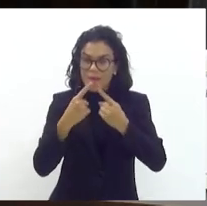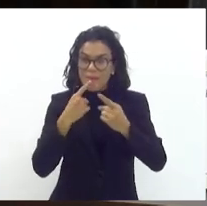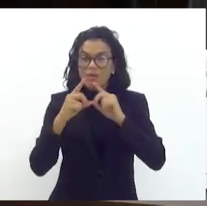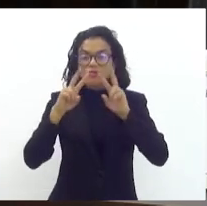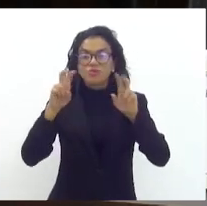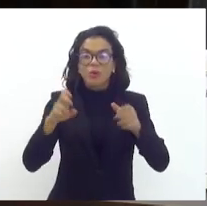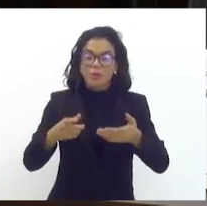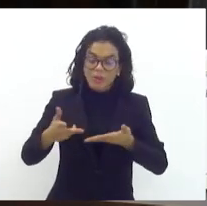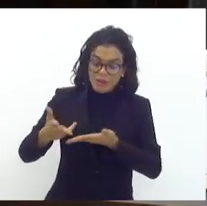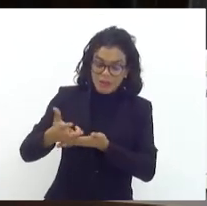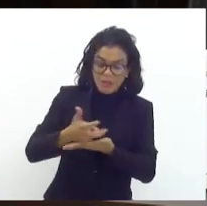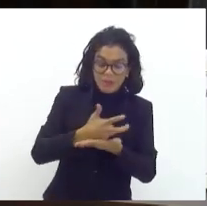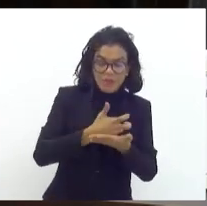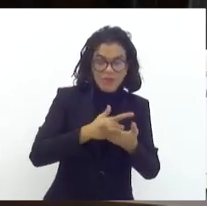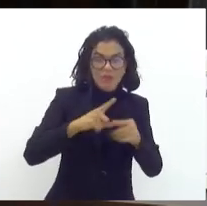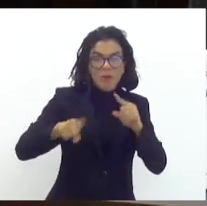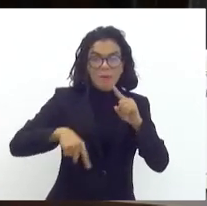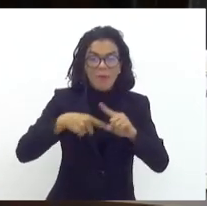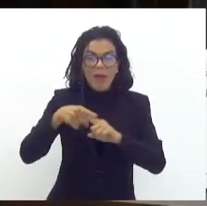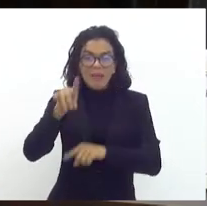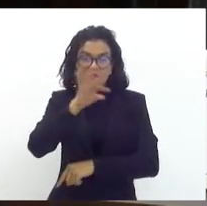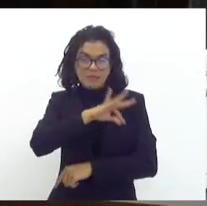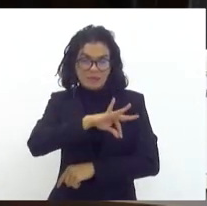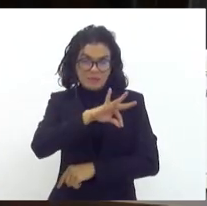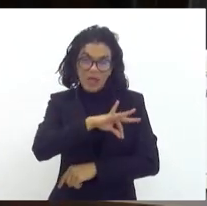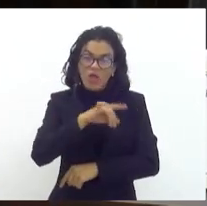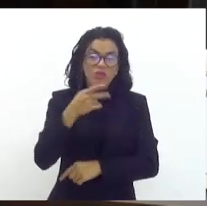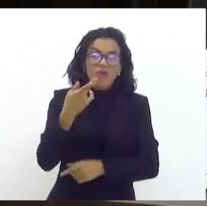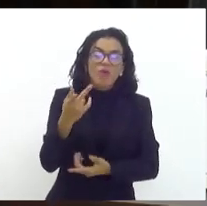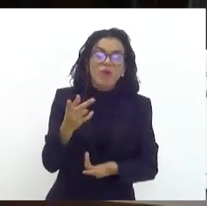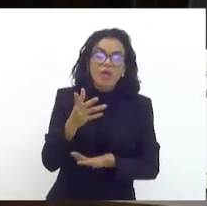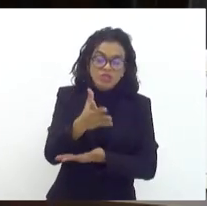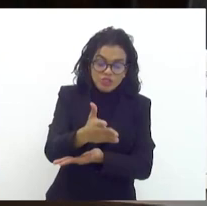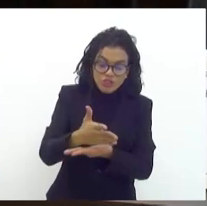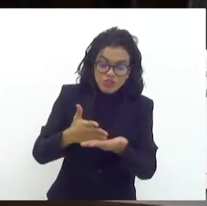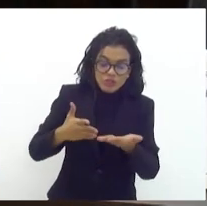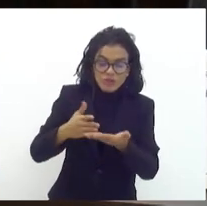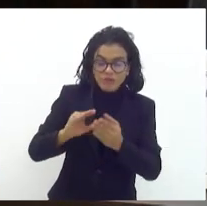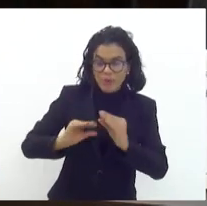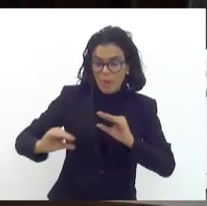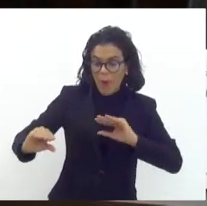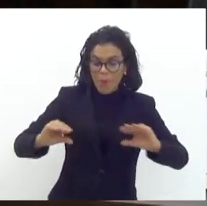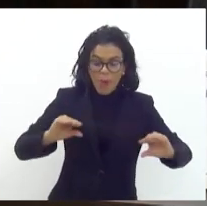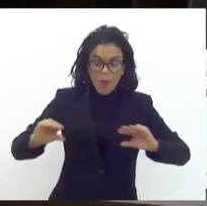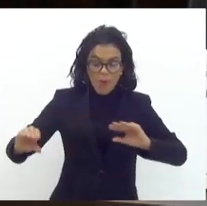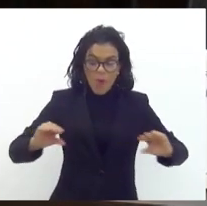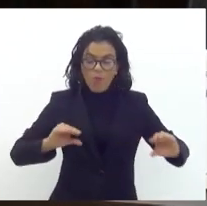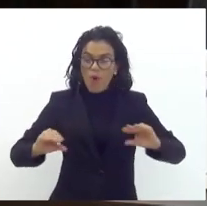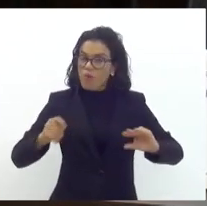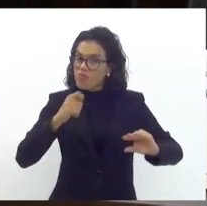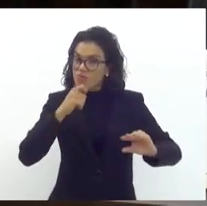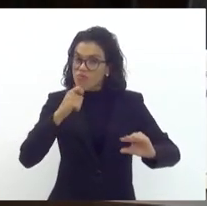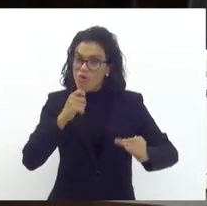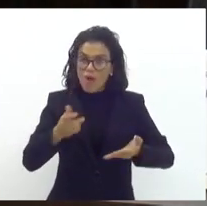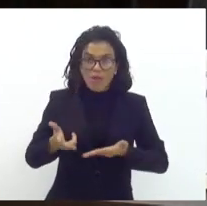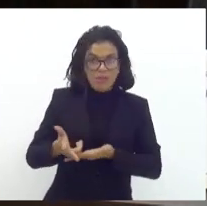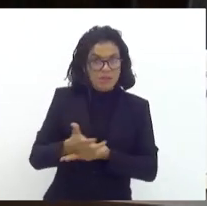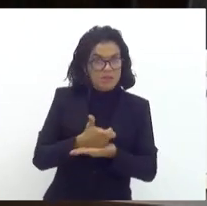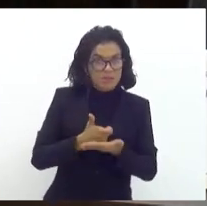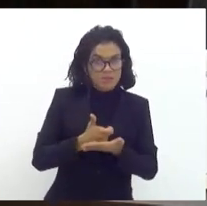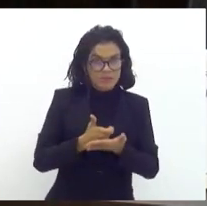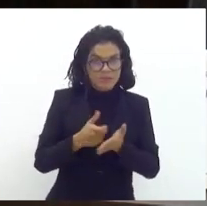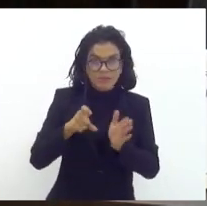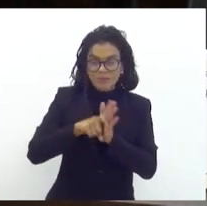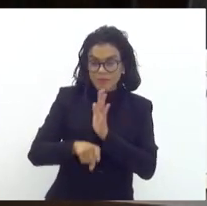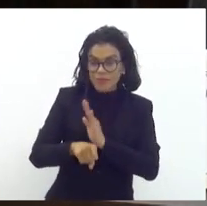sobre a renda e aí eu tô falando sobre distribuição de dividendos que hoje não é tributada eu tô